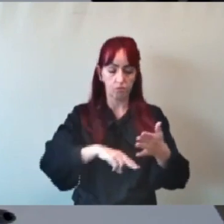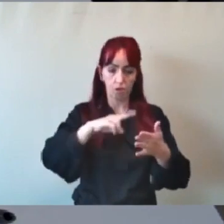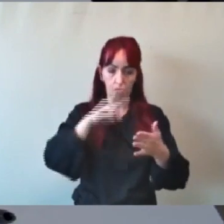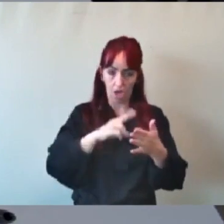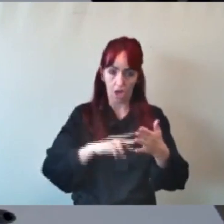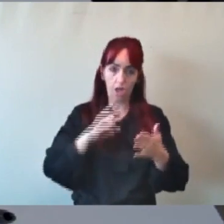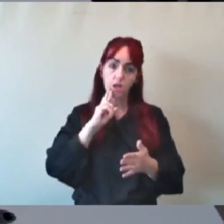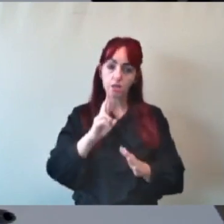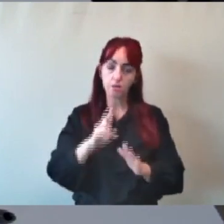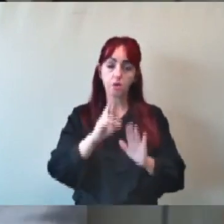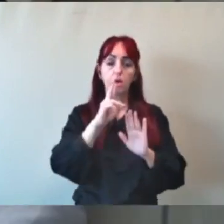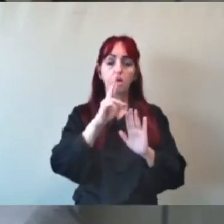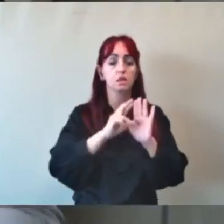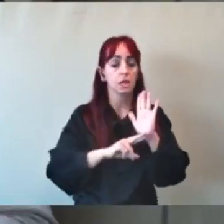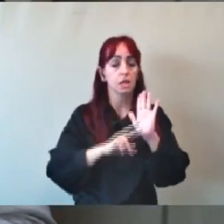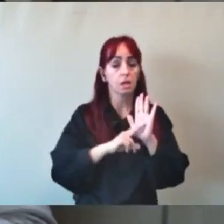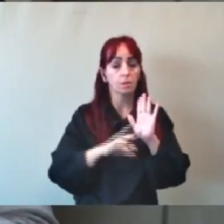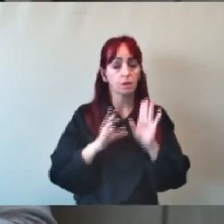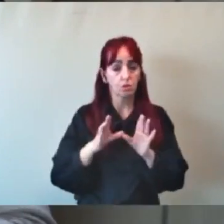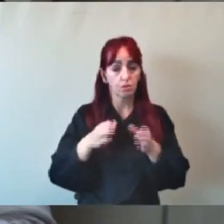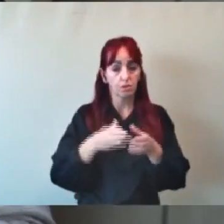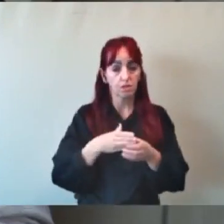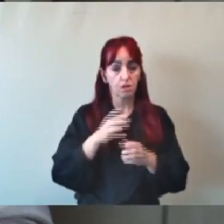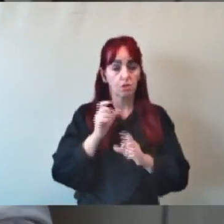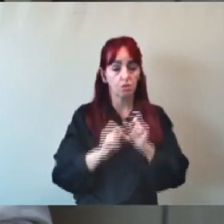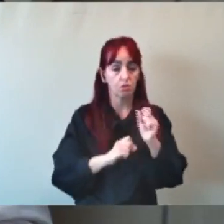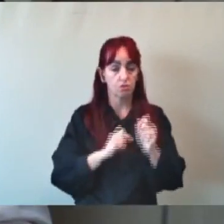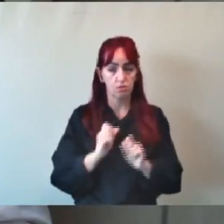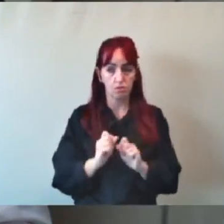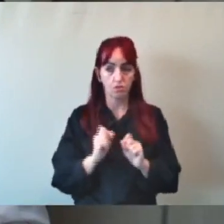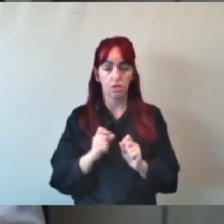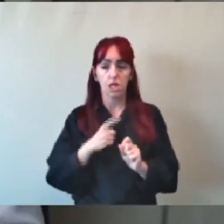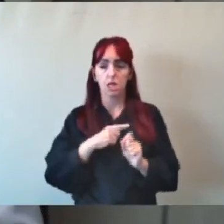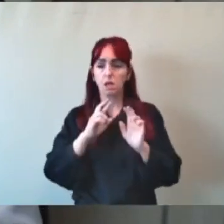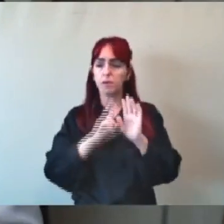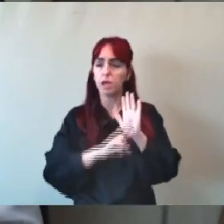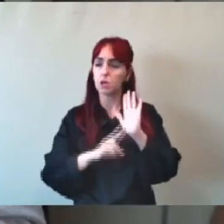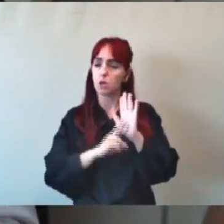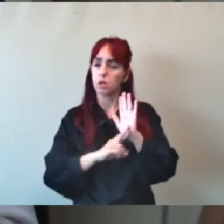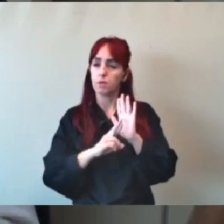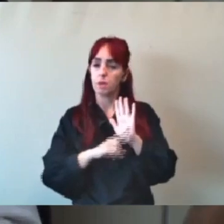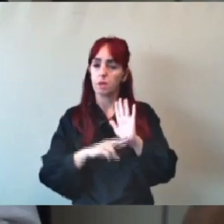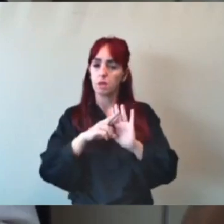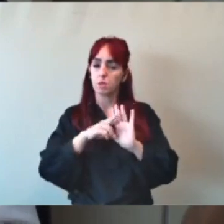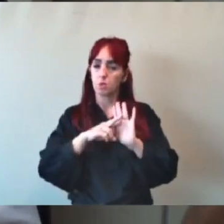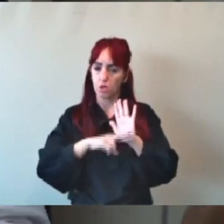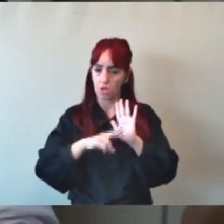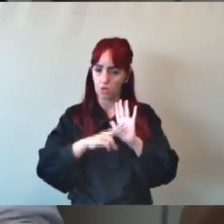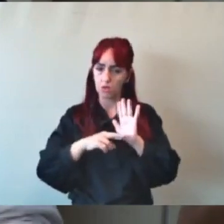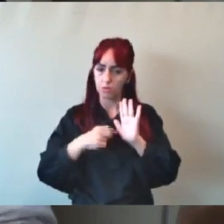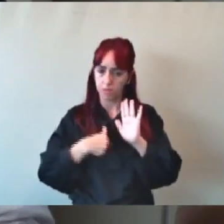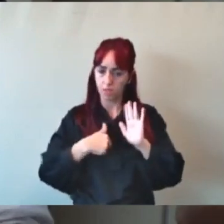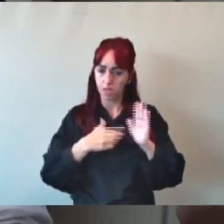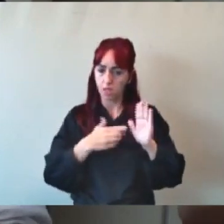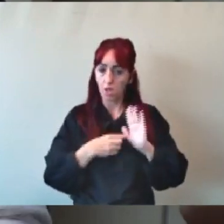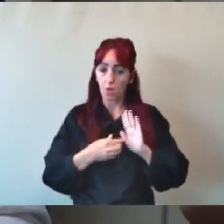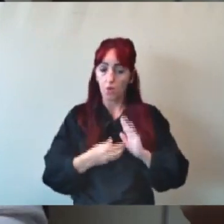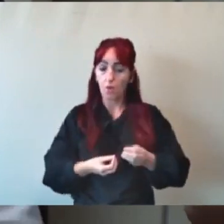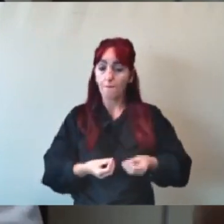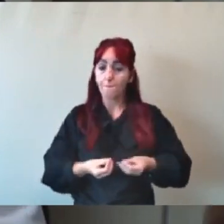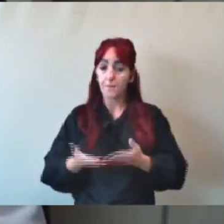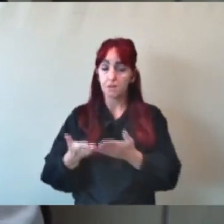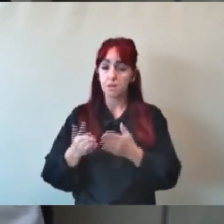comissão. No caso, foi um requerimento que eu mandei. Mas, assim, eu vejo, às vezes,